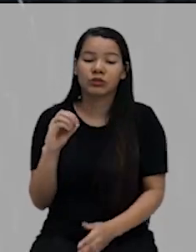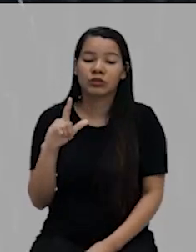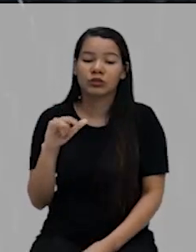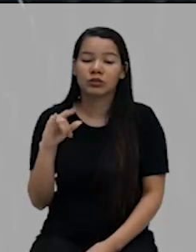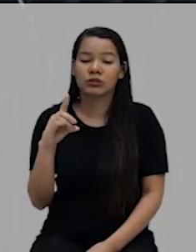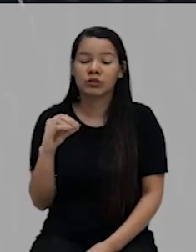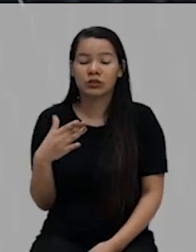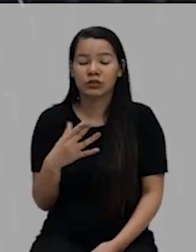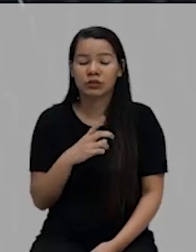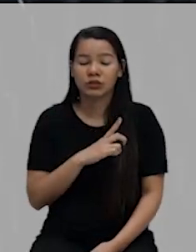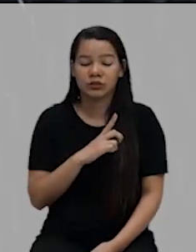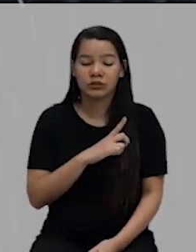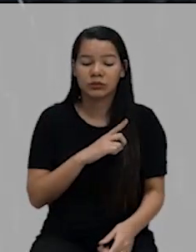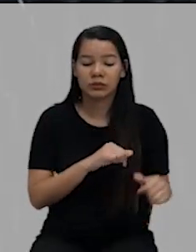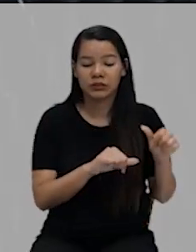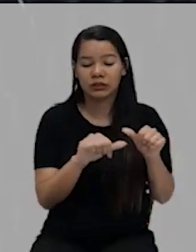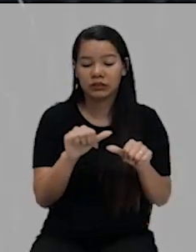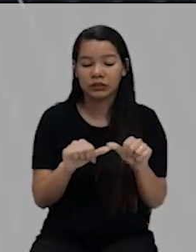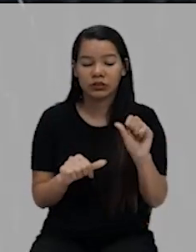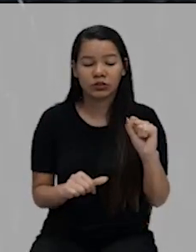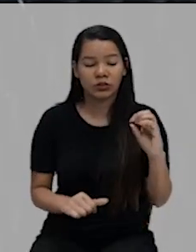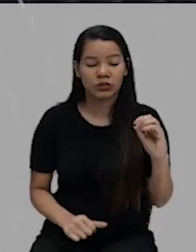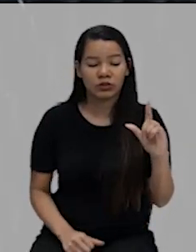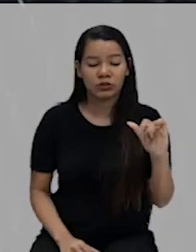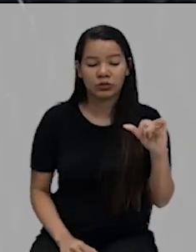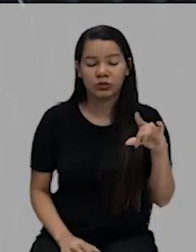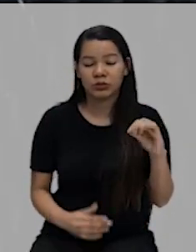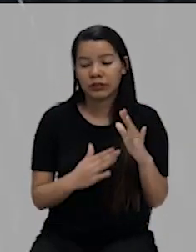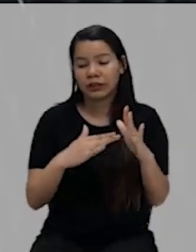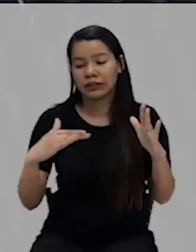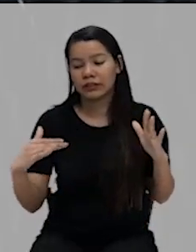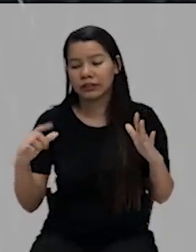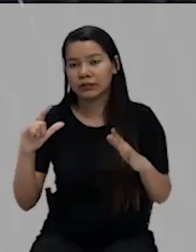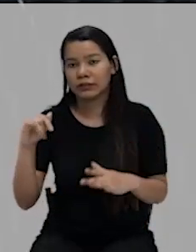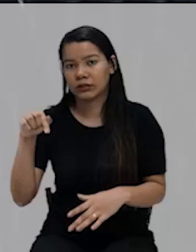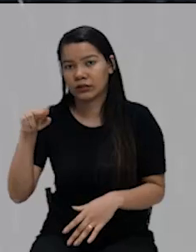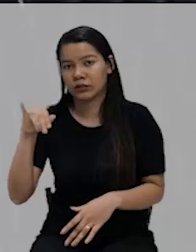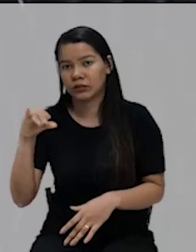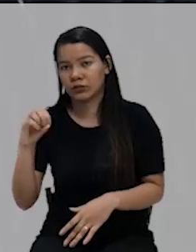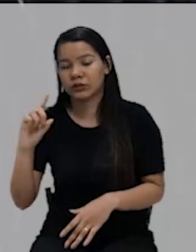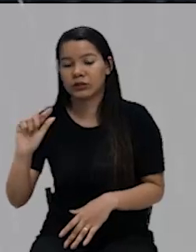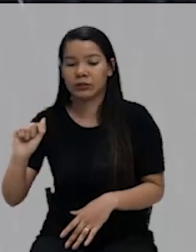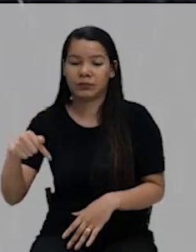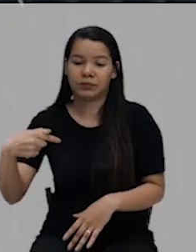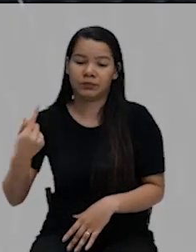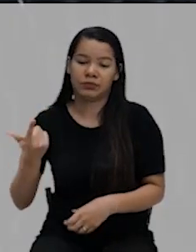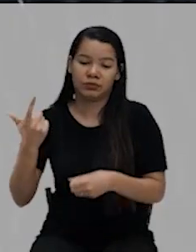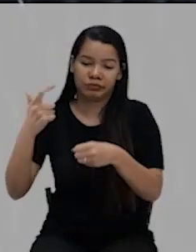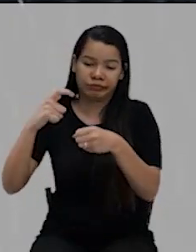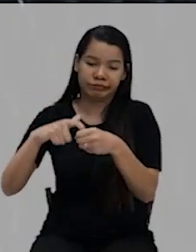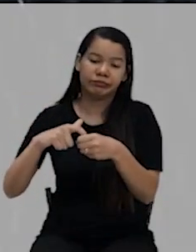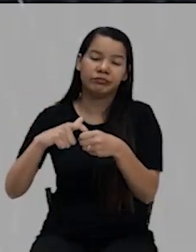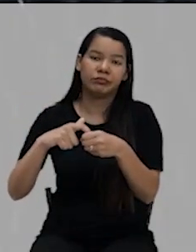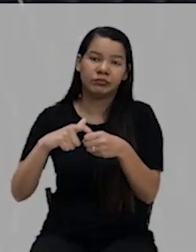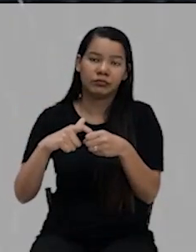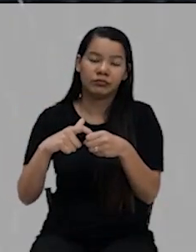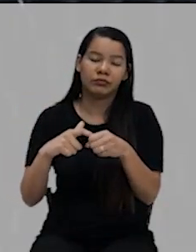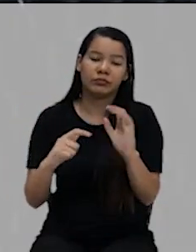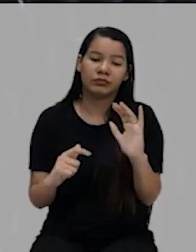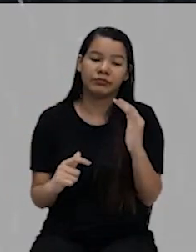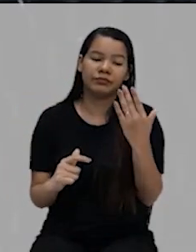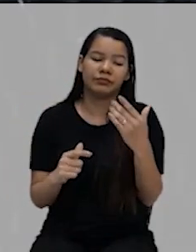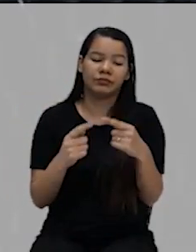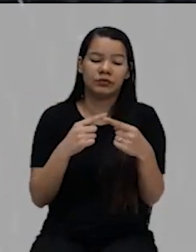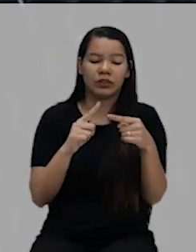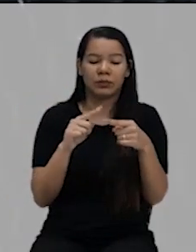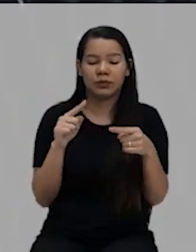sólido para líquido, líquido para sólido, certo? A matéria ela sofreu uma